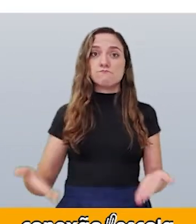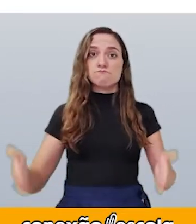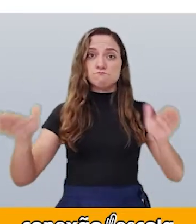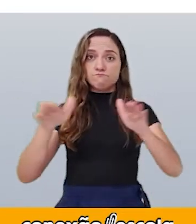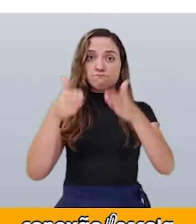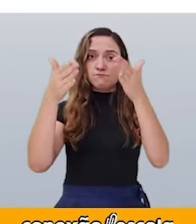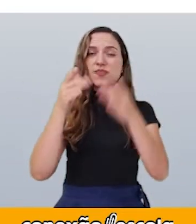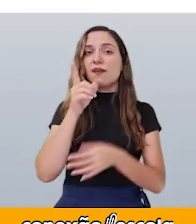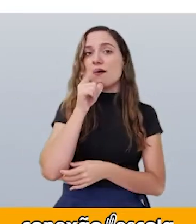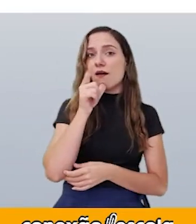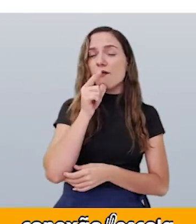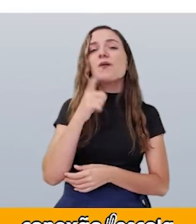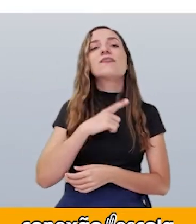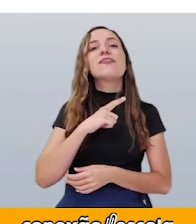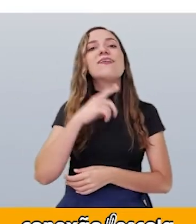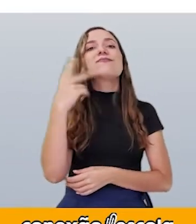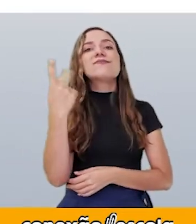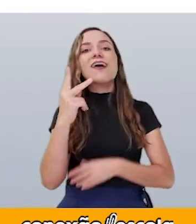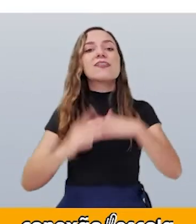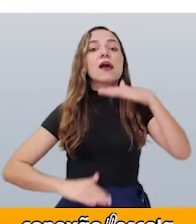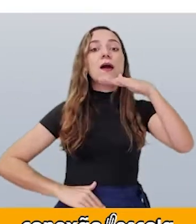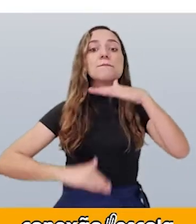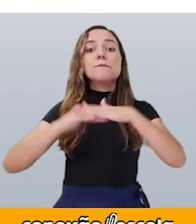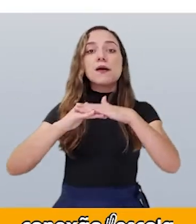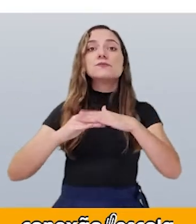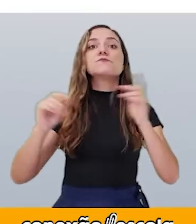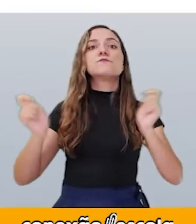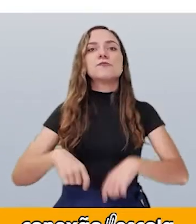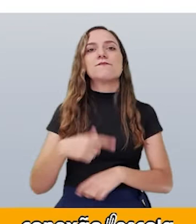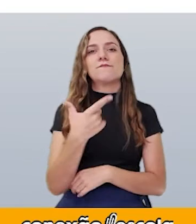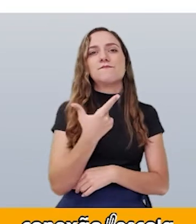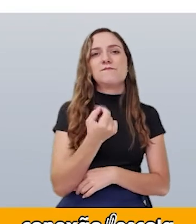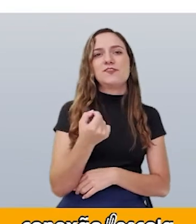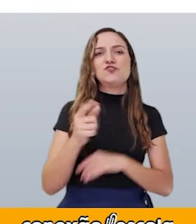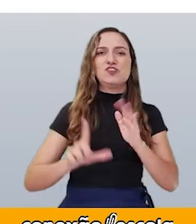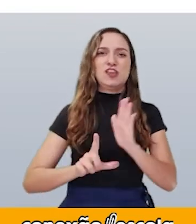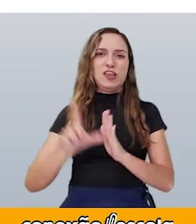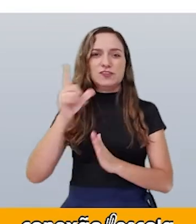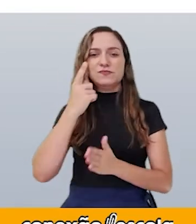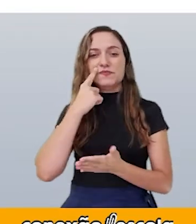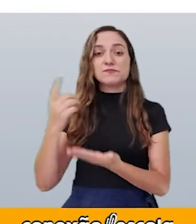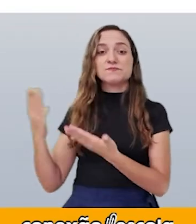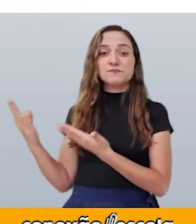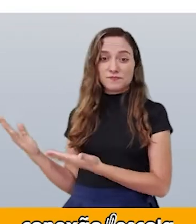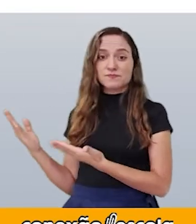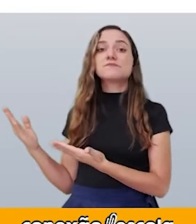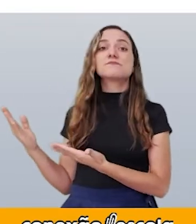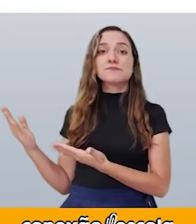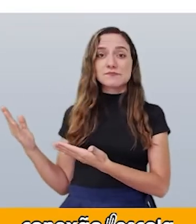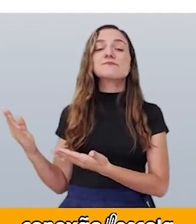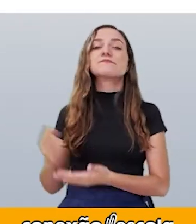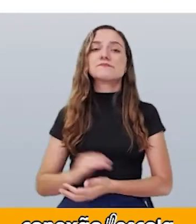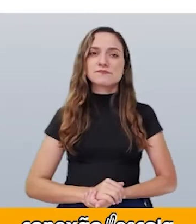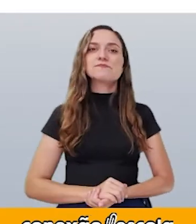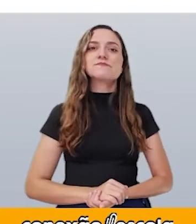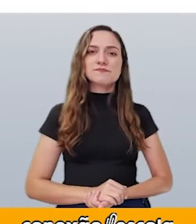água possui a capacidade de 20 litros, como você está vendo no nosso